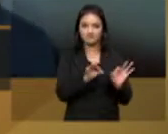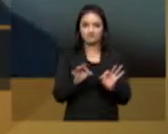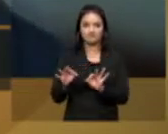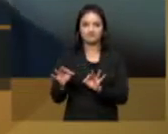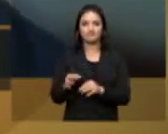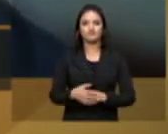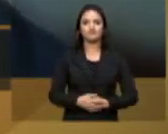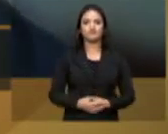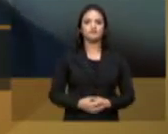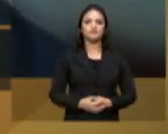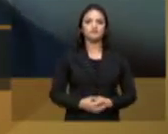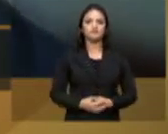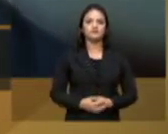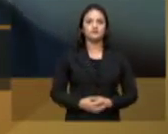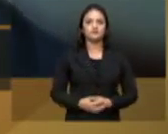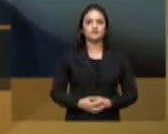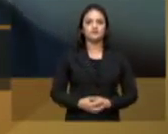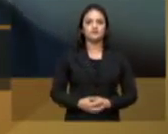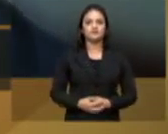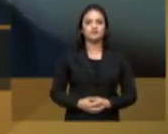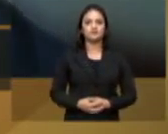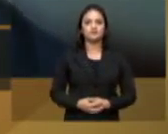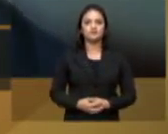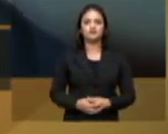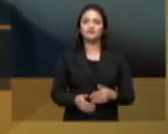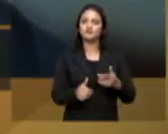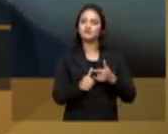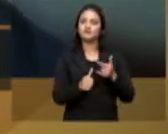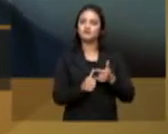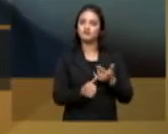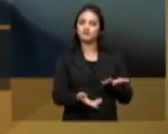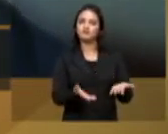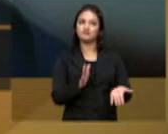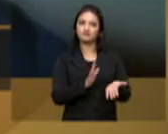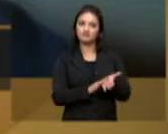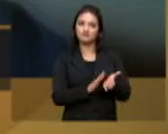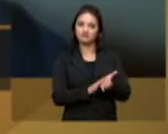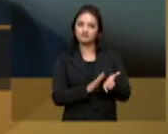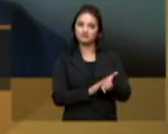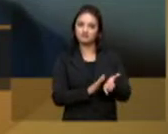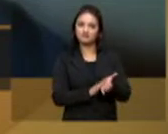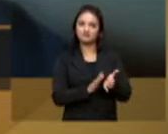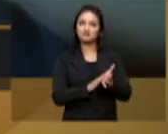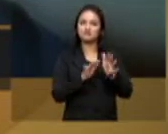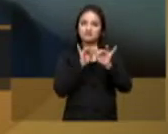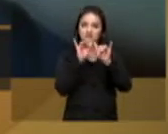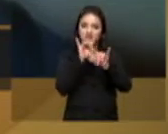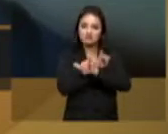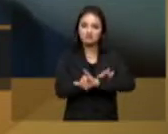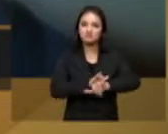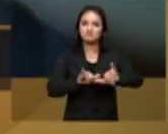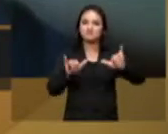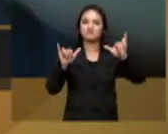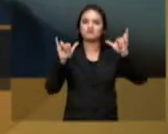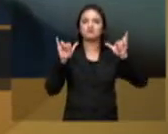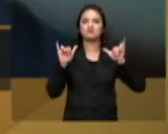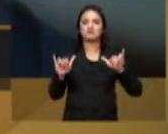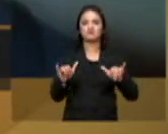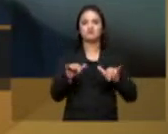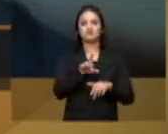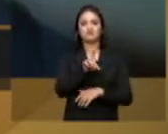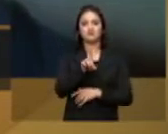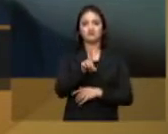senhora presidente, eu gostaria de cumprimentá-la por esse registro dessa efeméride.